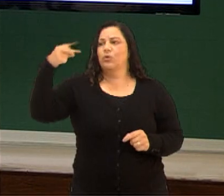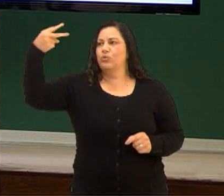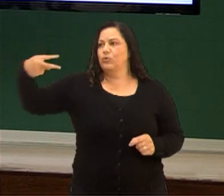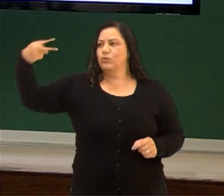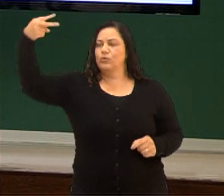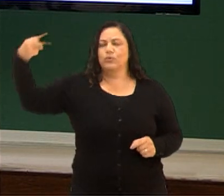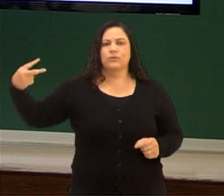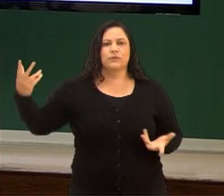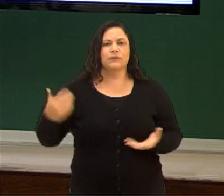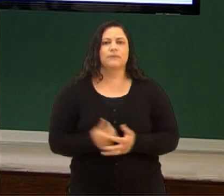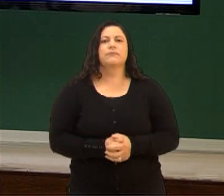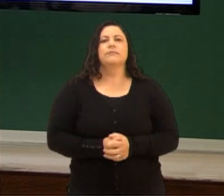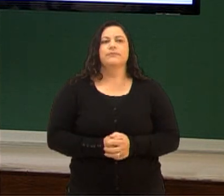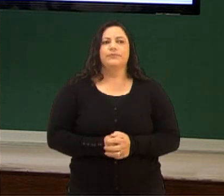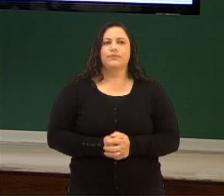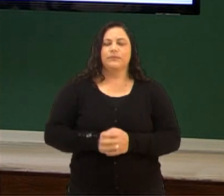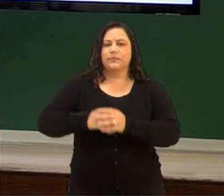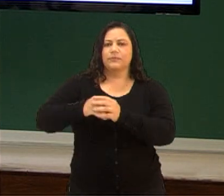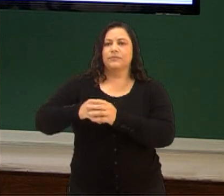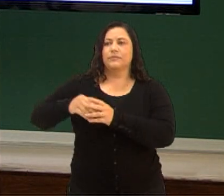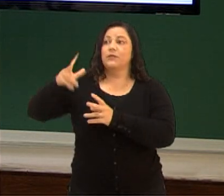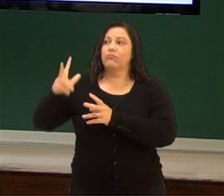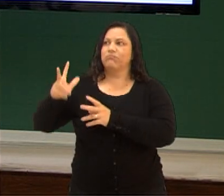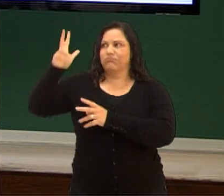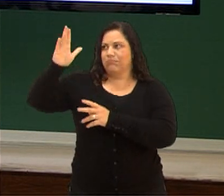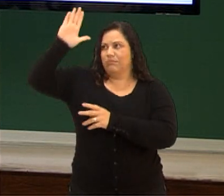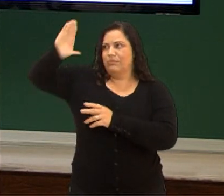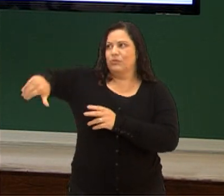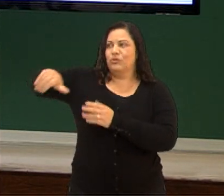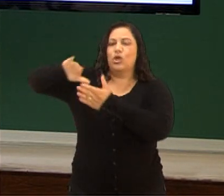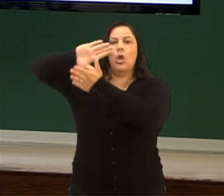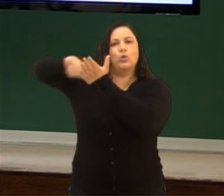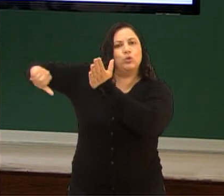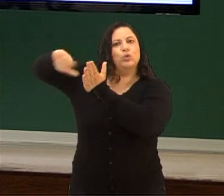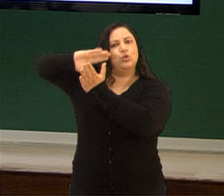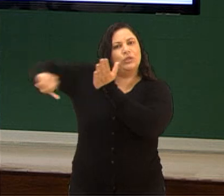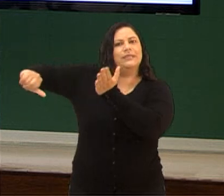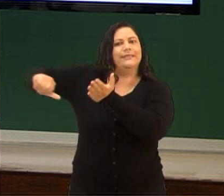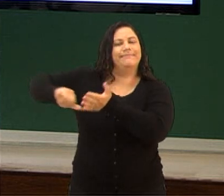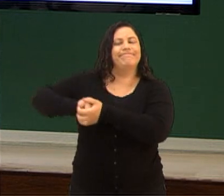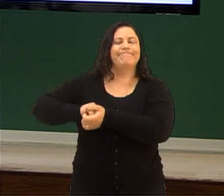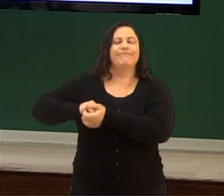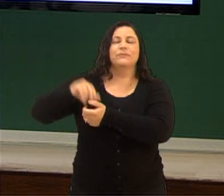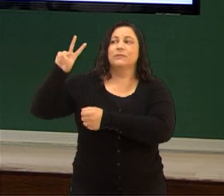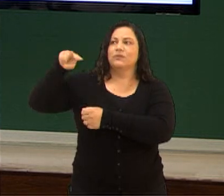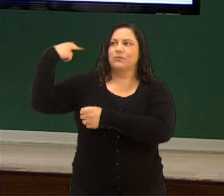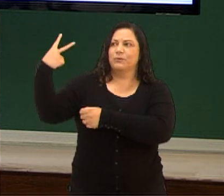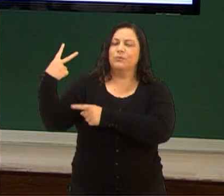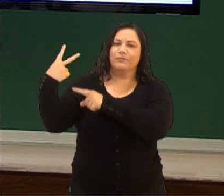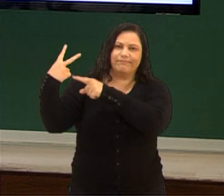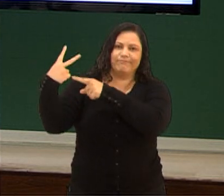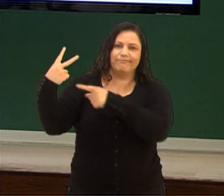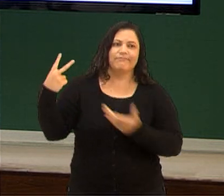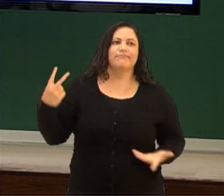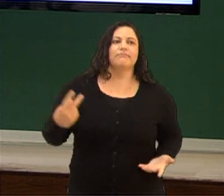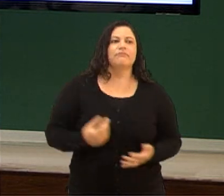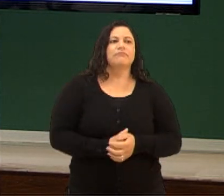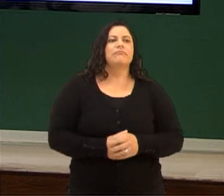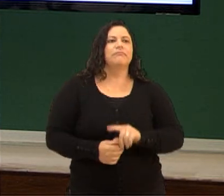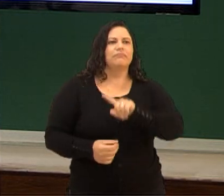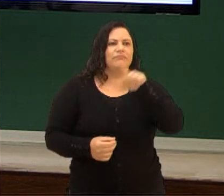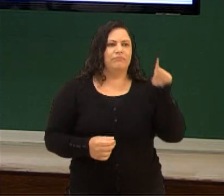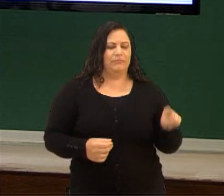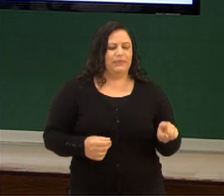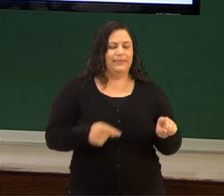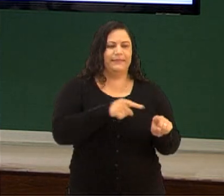cara aqui. Corto a coluna dele, corto a linha dele, sobra o 2. Está aqui. Qual é o determinante do